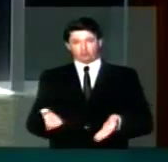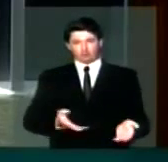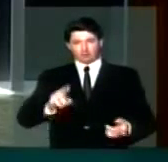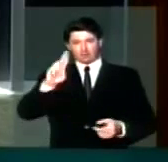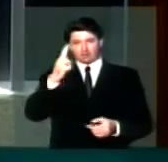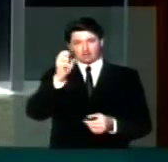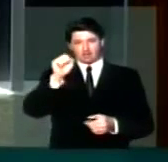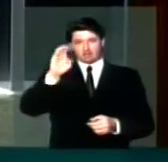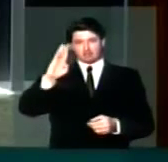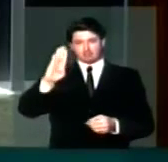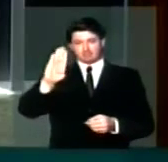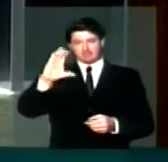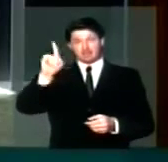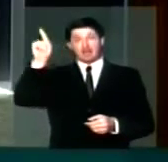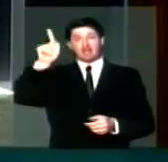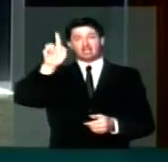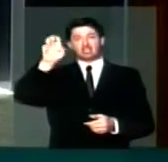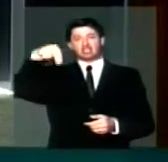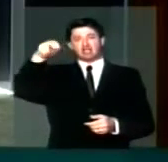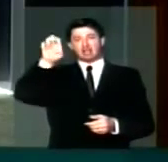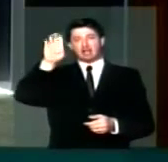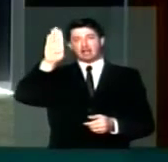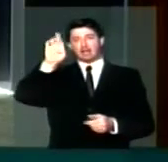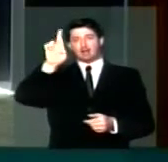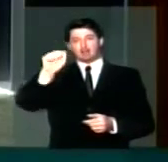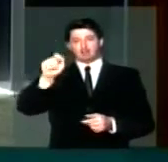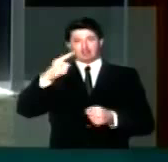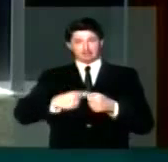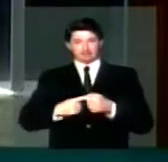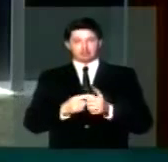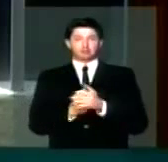do HSBC em Genebra, Hervé Falciani,